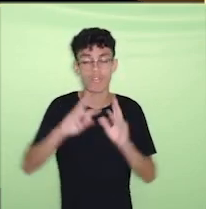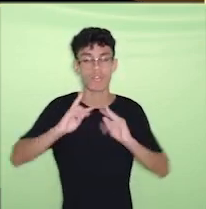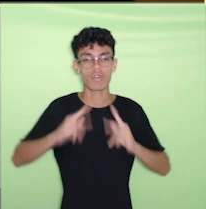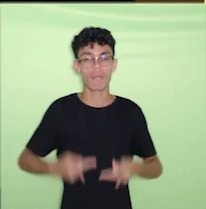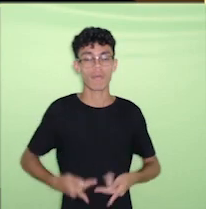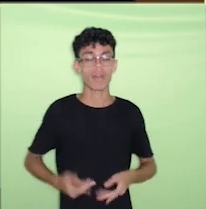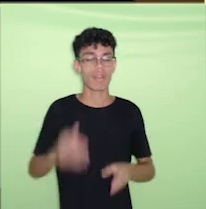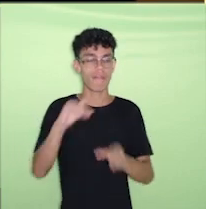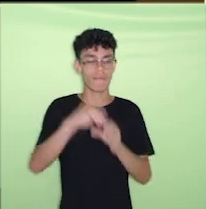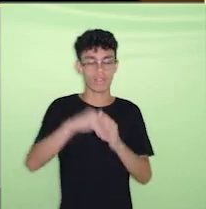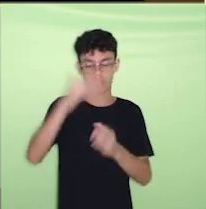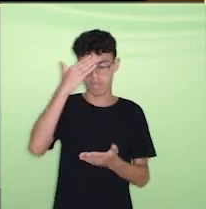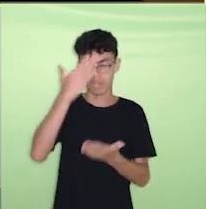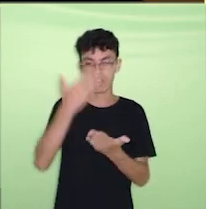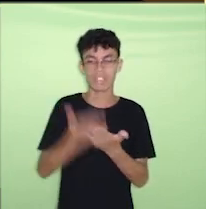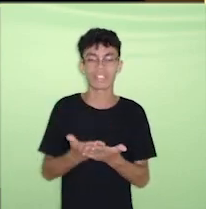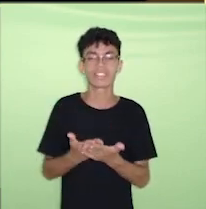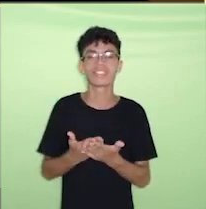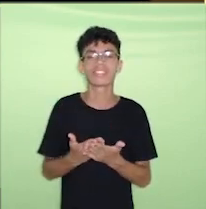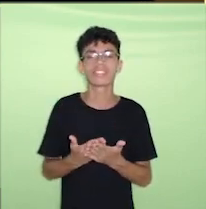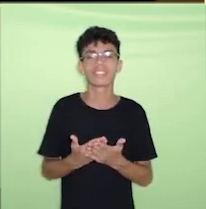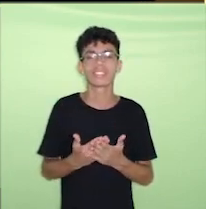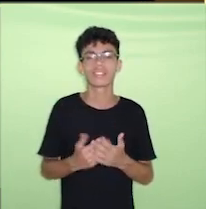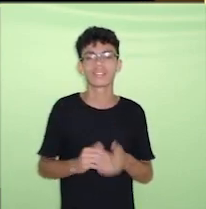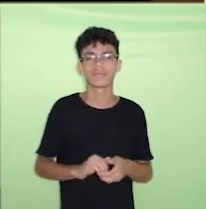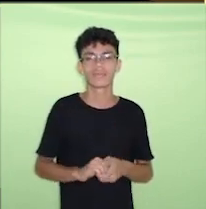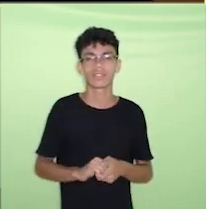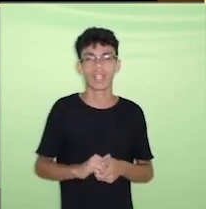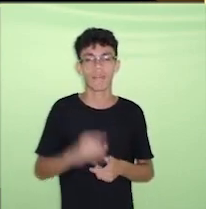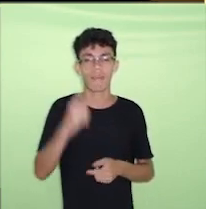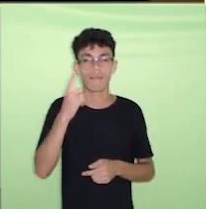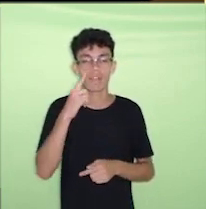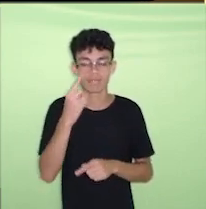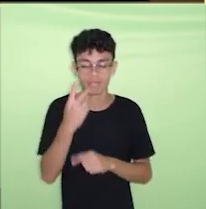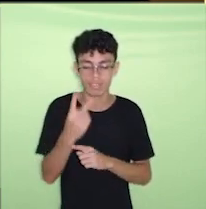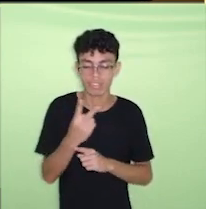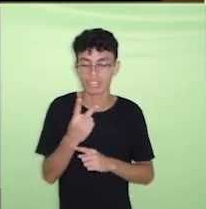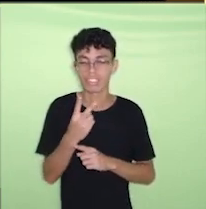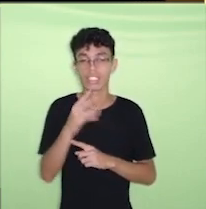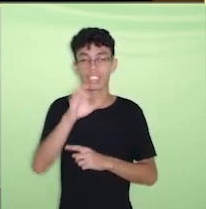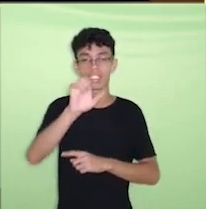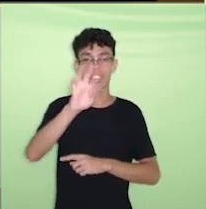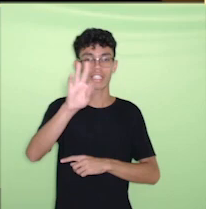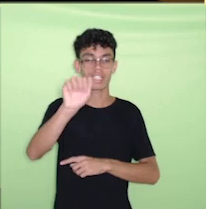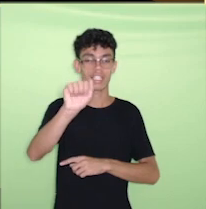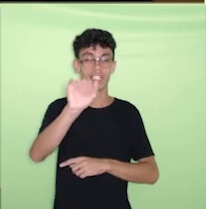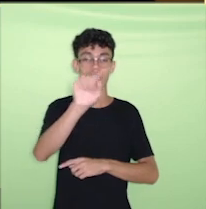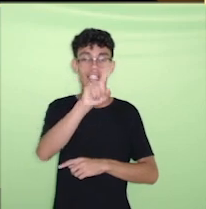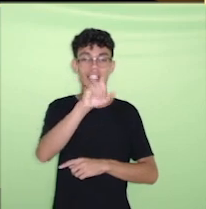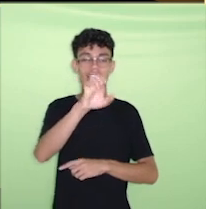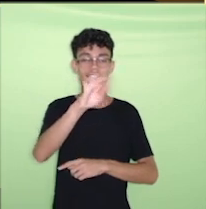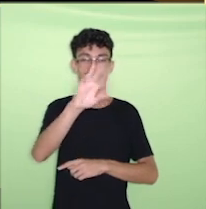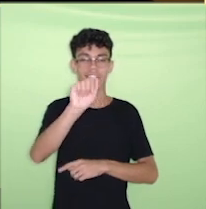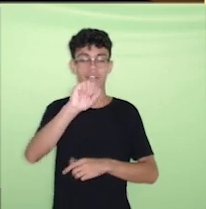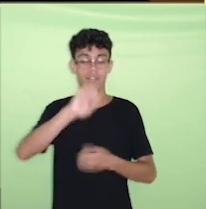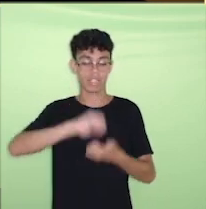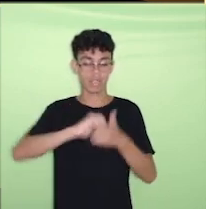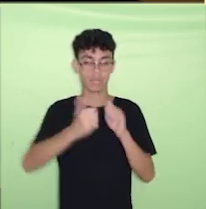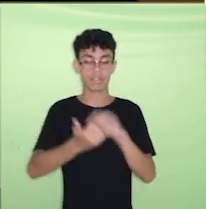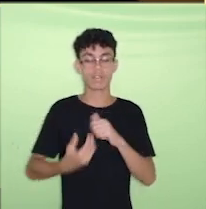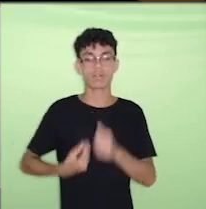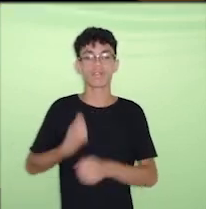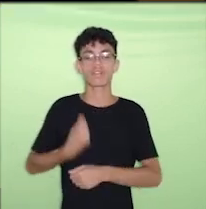voto extremo de confiança. Conosco ela estará bem e, como vigilante de Eta e de Zeta, irá pouco a pouco se adaptando. Vai